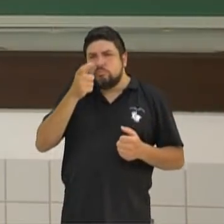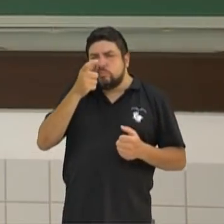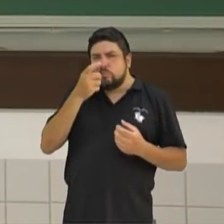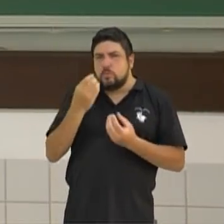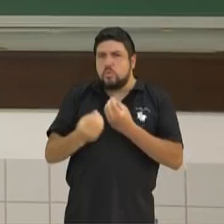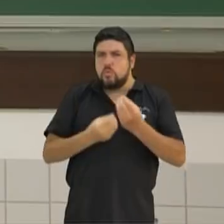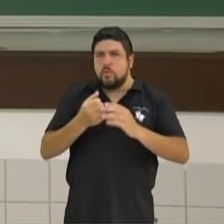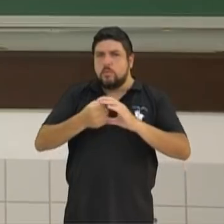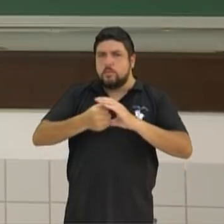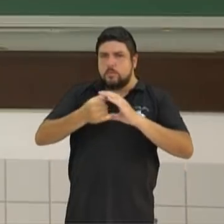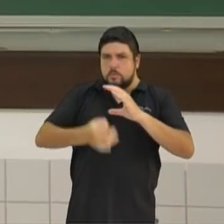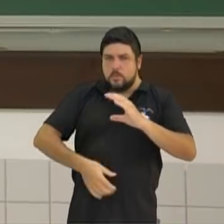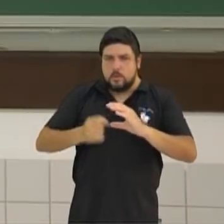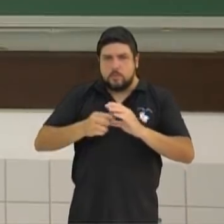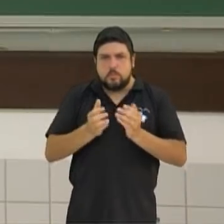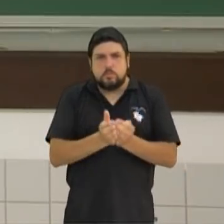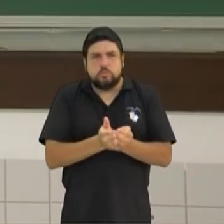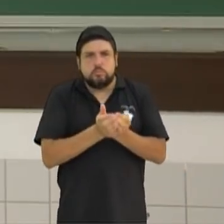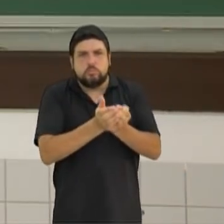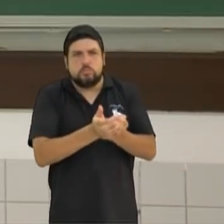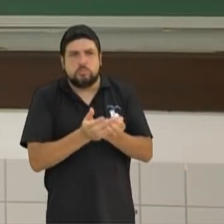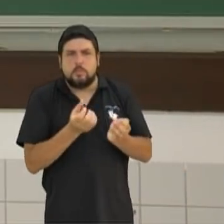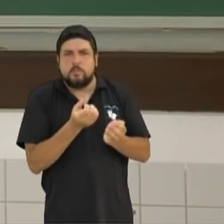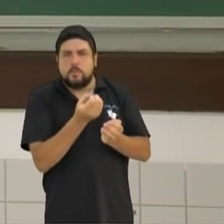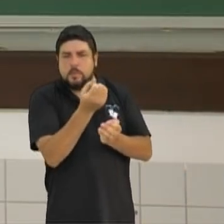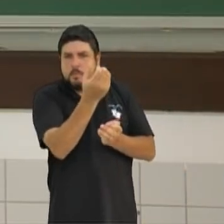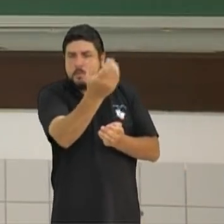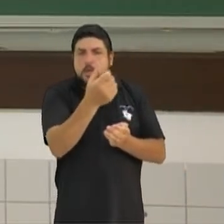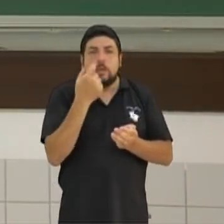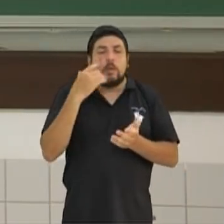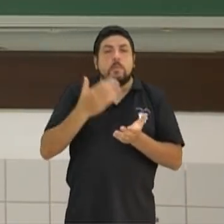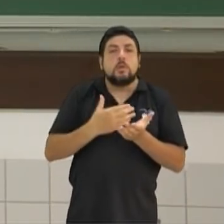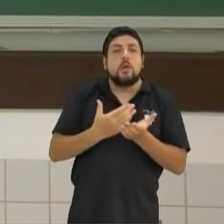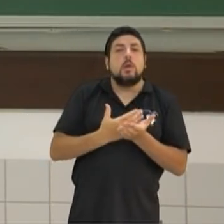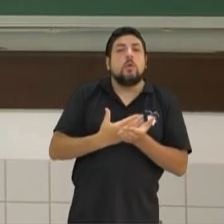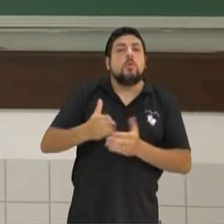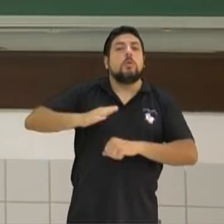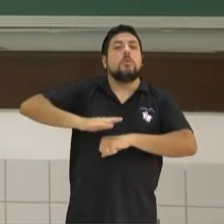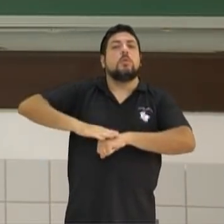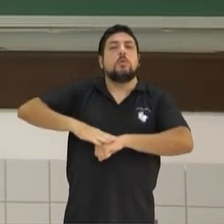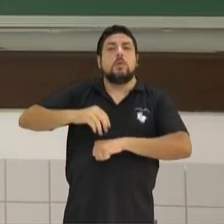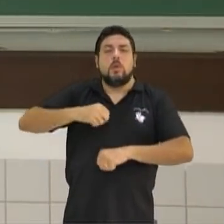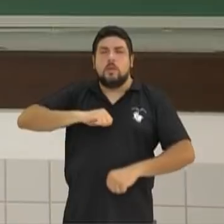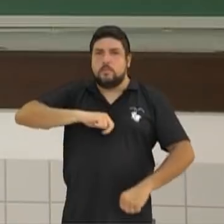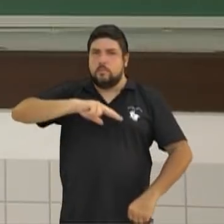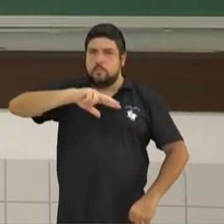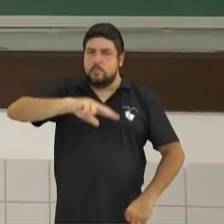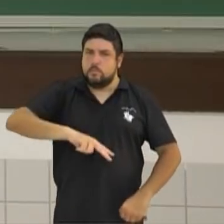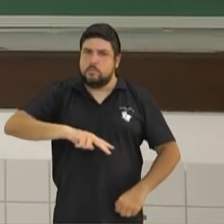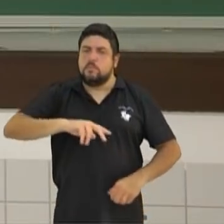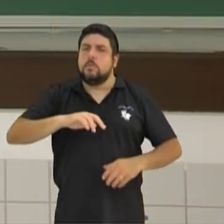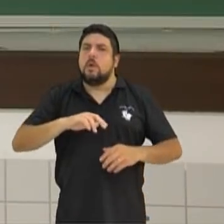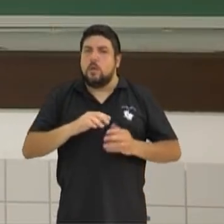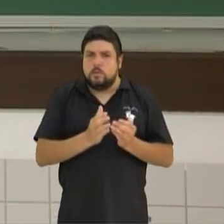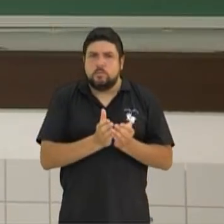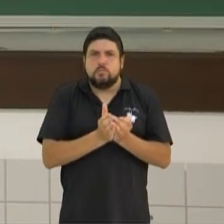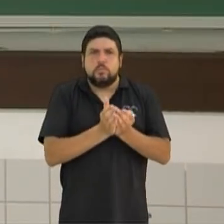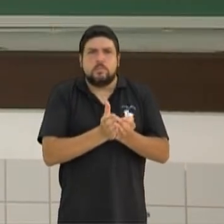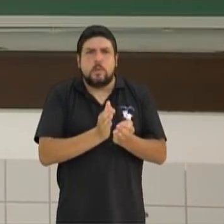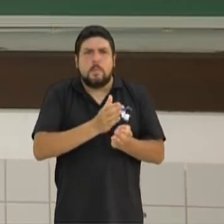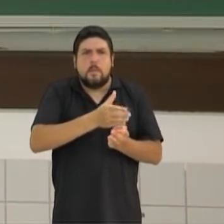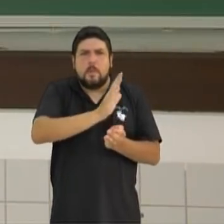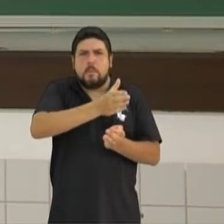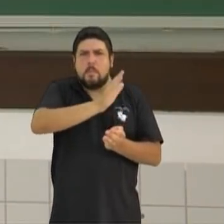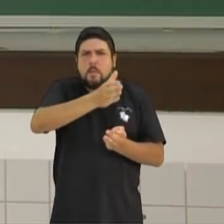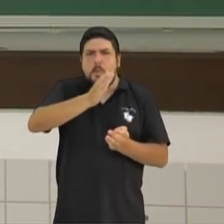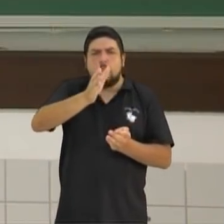características das grandes navegações que vão ser iniciadas por Portugal e que vão se desenvolver para uma